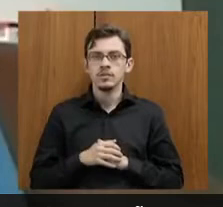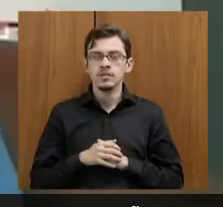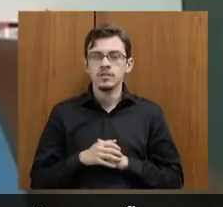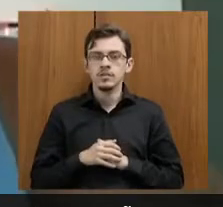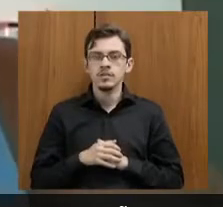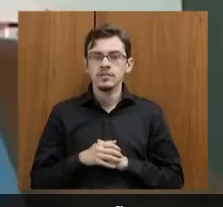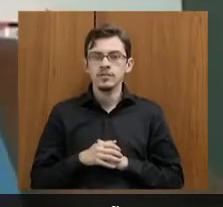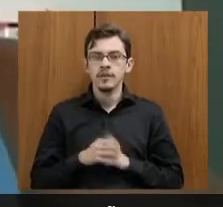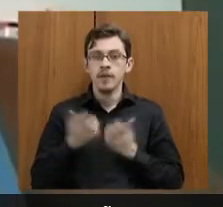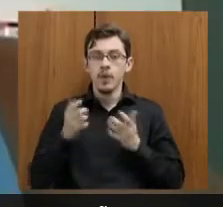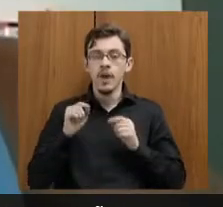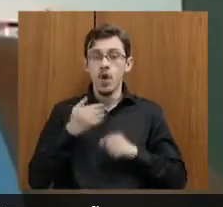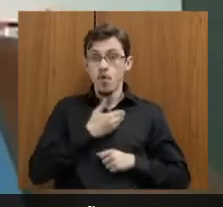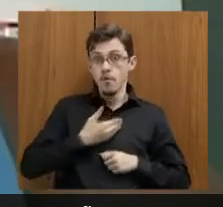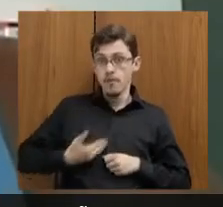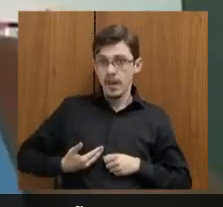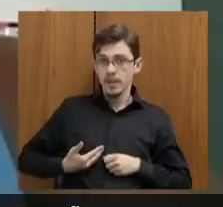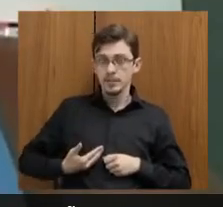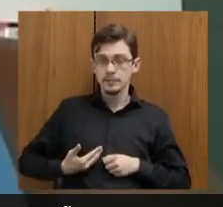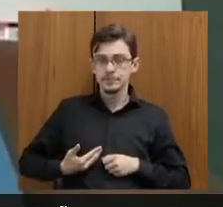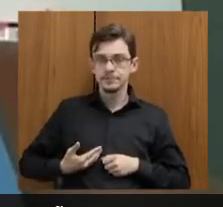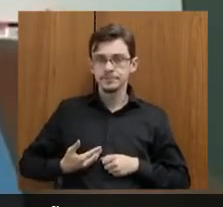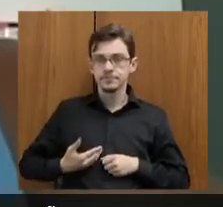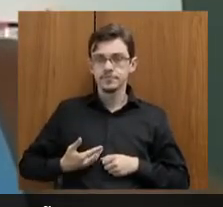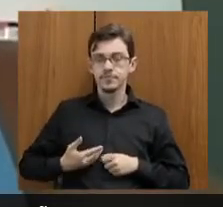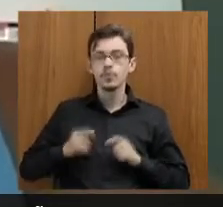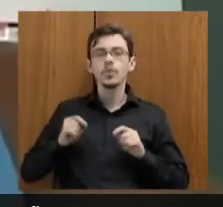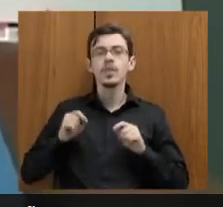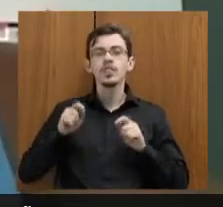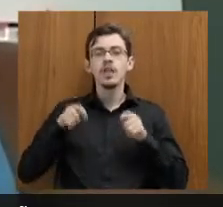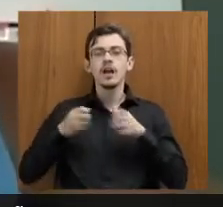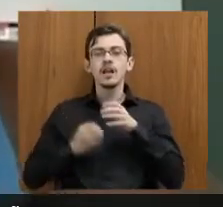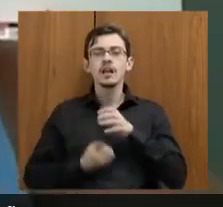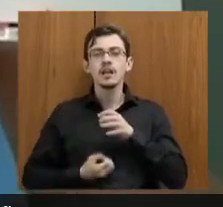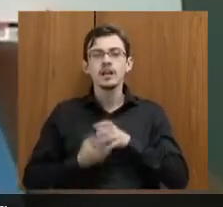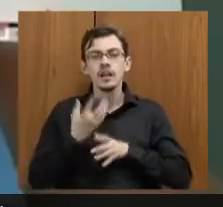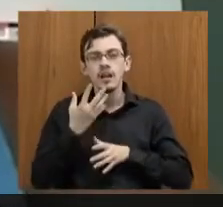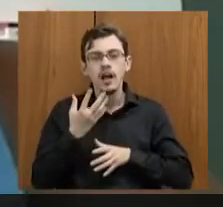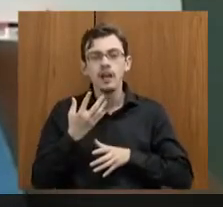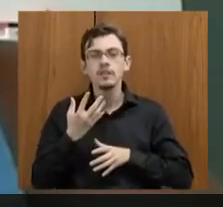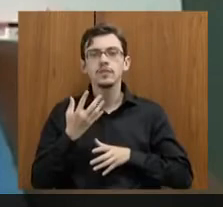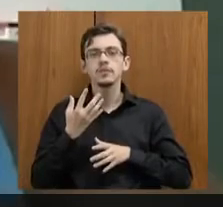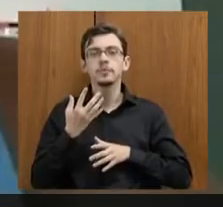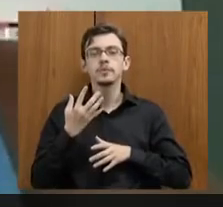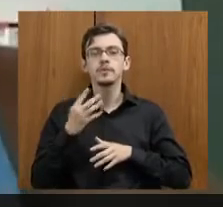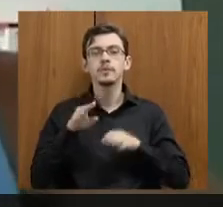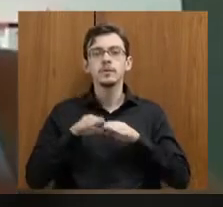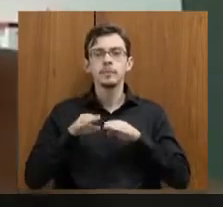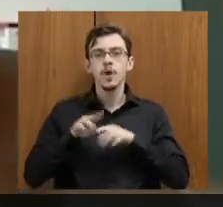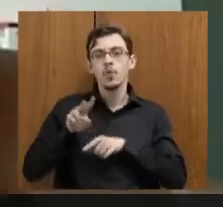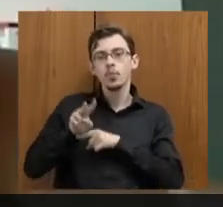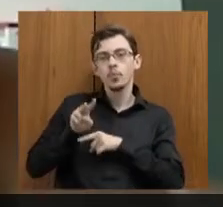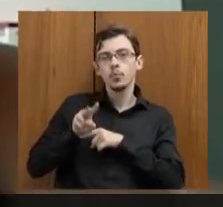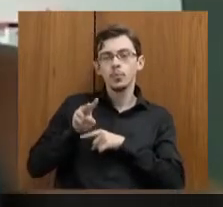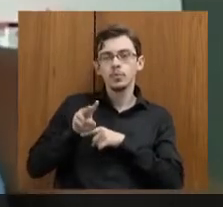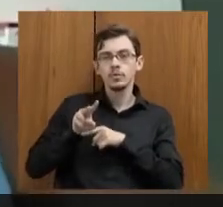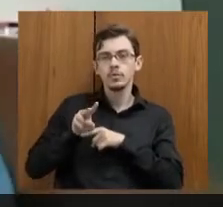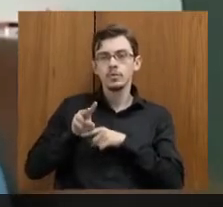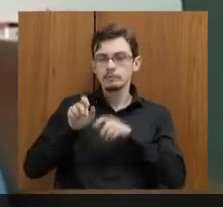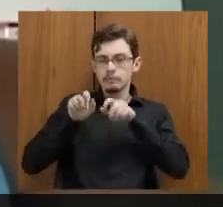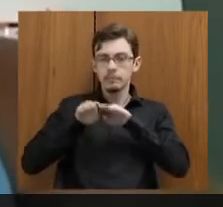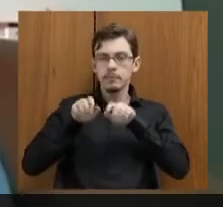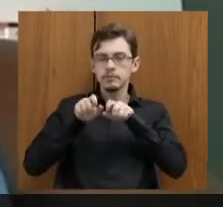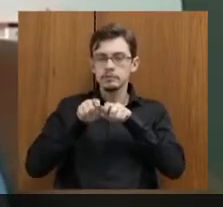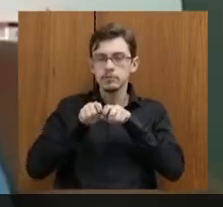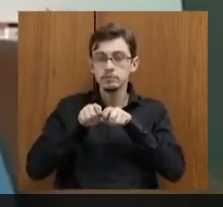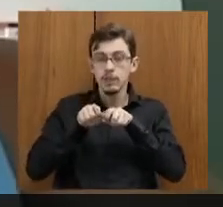reposicionar o estado deste lugar de criador mano tem mantenedor e também reprodutor